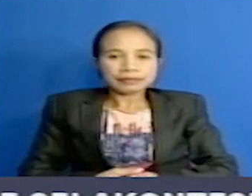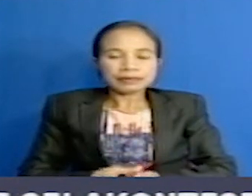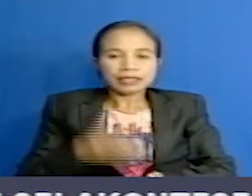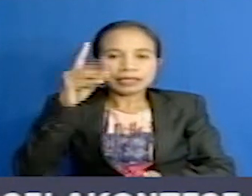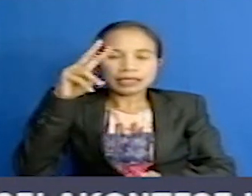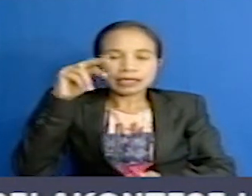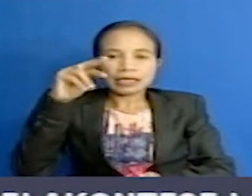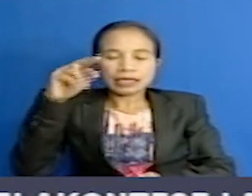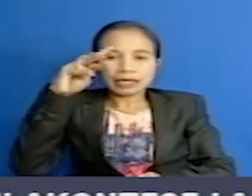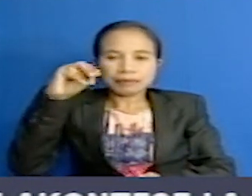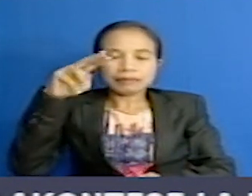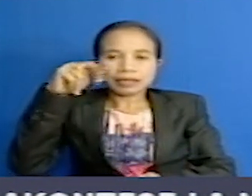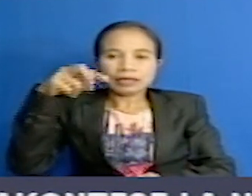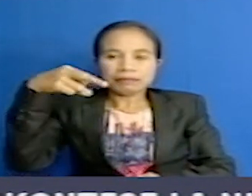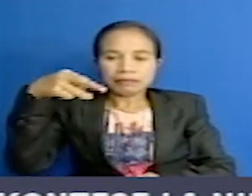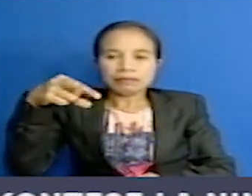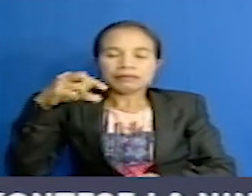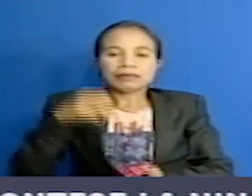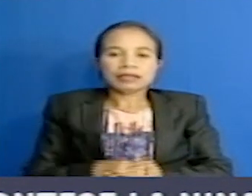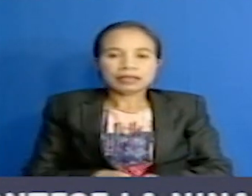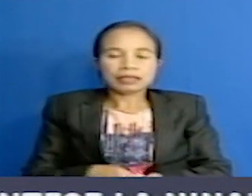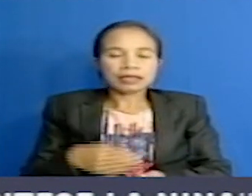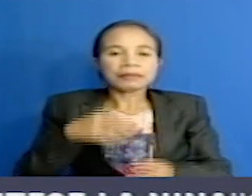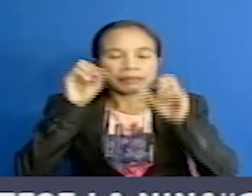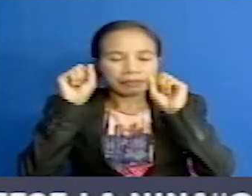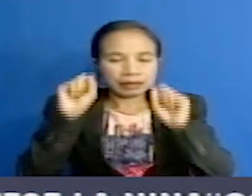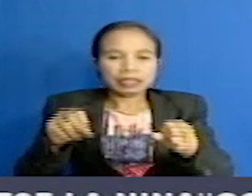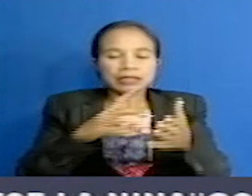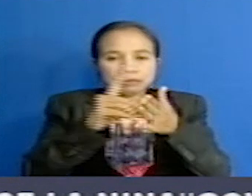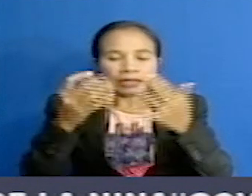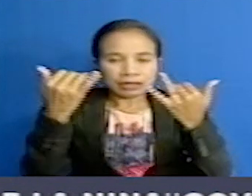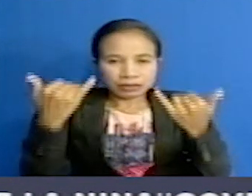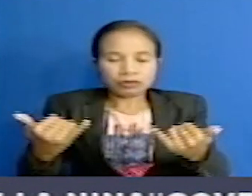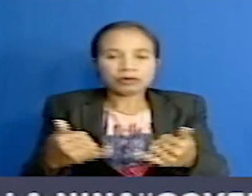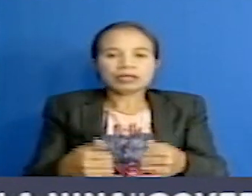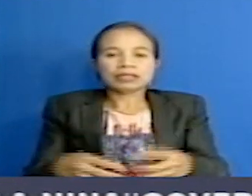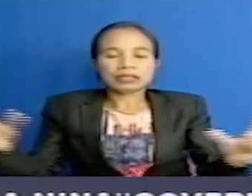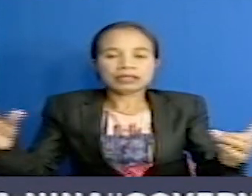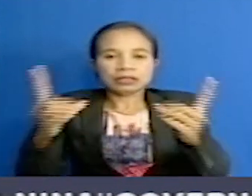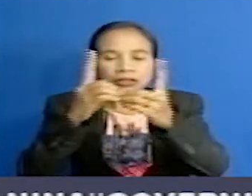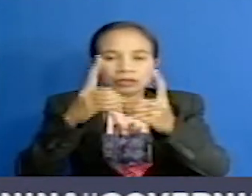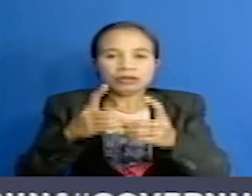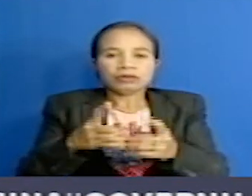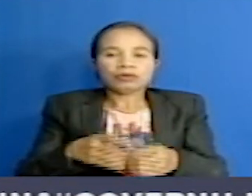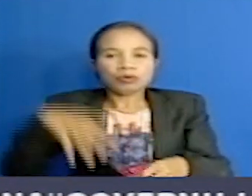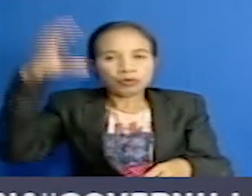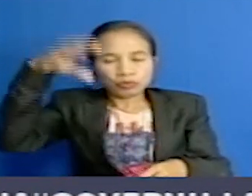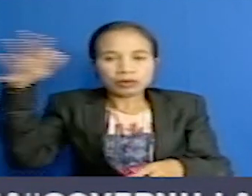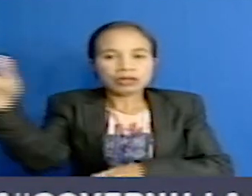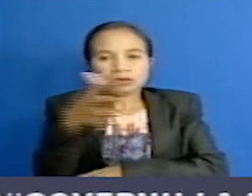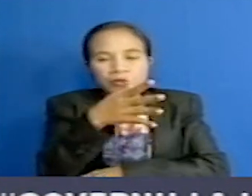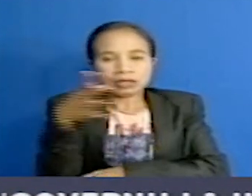Direção Nacional de Meteorologia e Geofísica confirma a possibilidade de a semana nenelaran se acontece La Nina e o